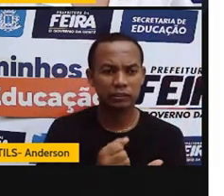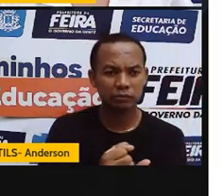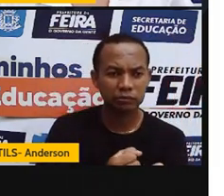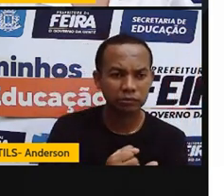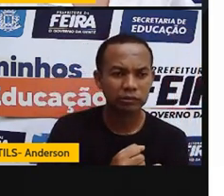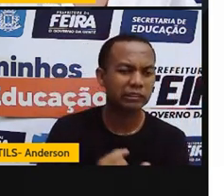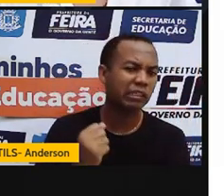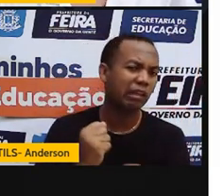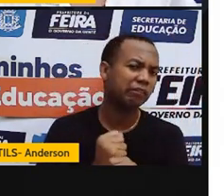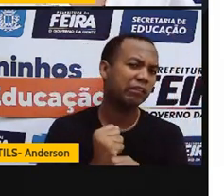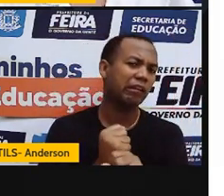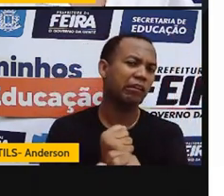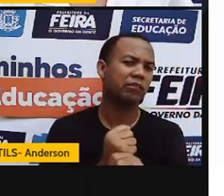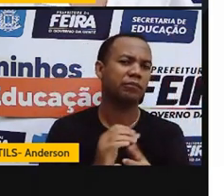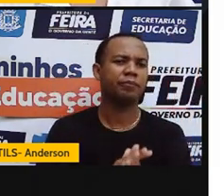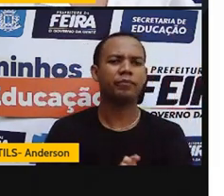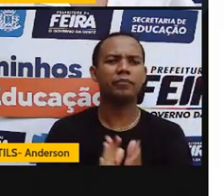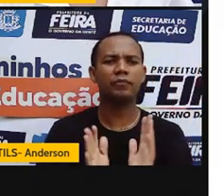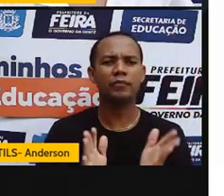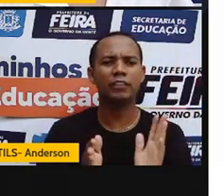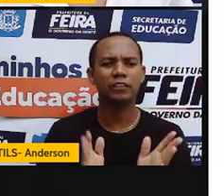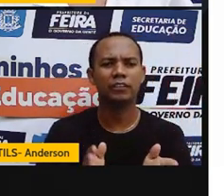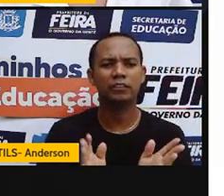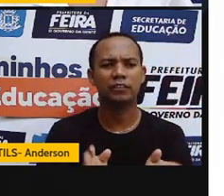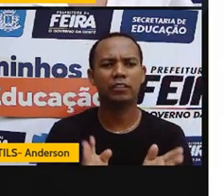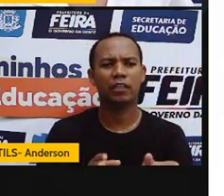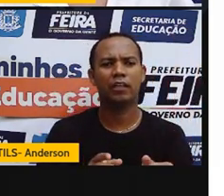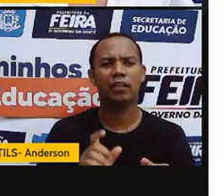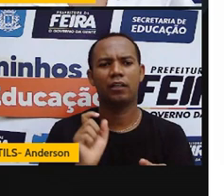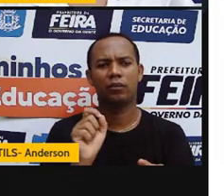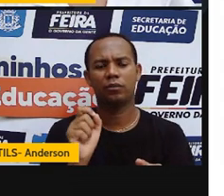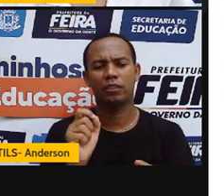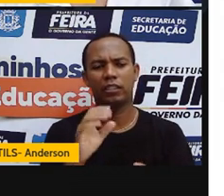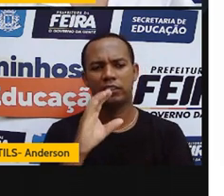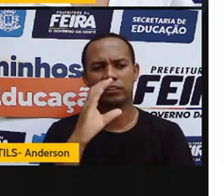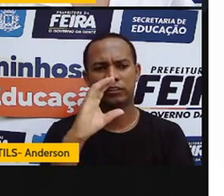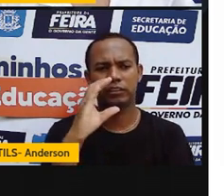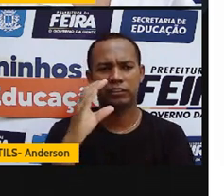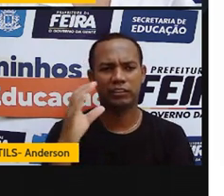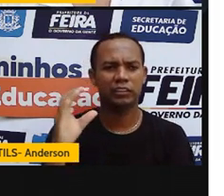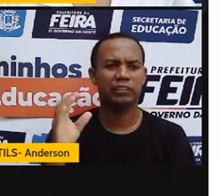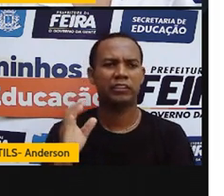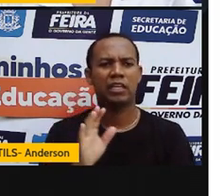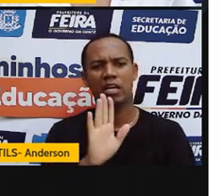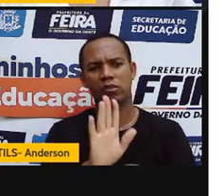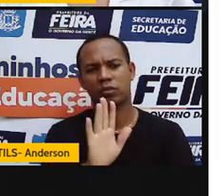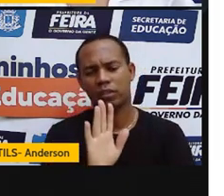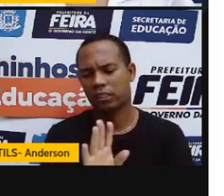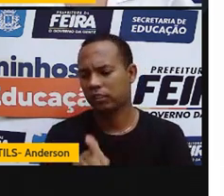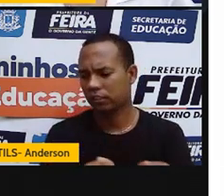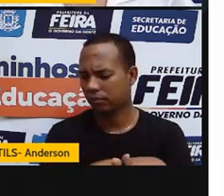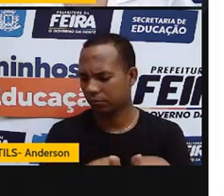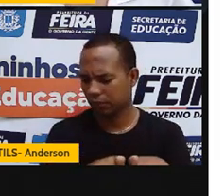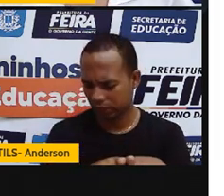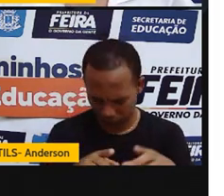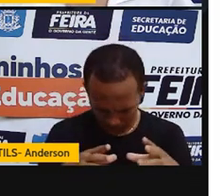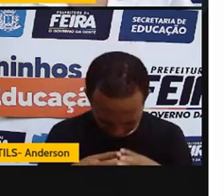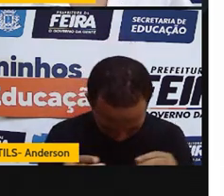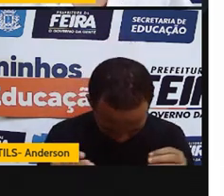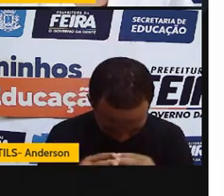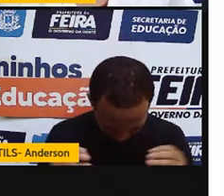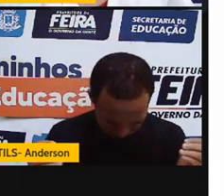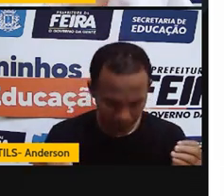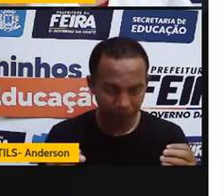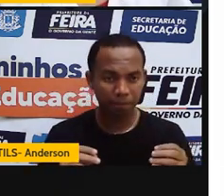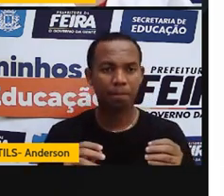esses povos. Já tiveram sua eficácia comprovada pela ciência e foram incorporadas às terapias